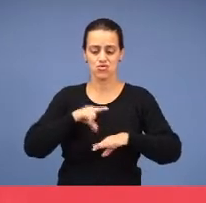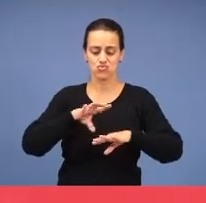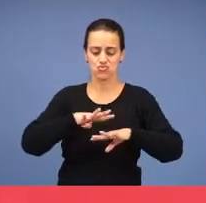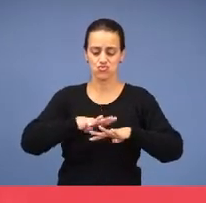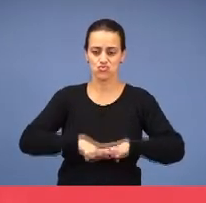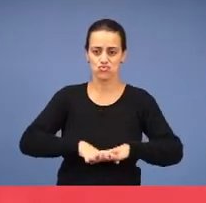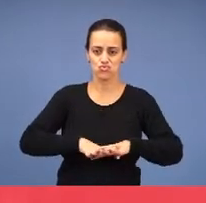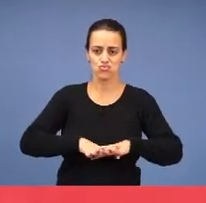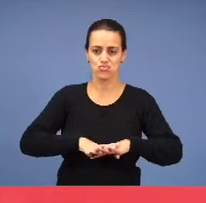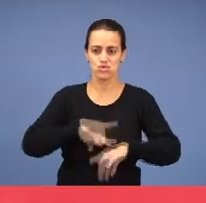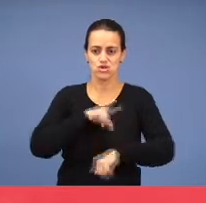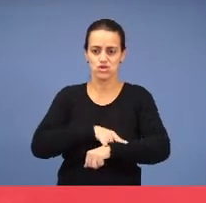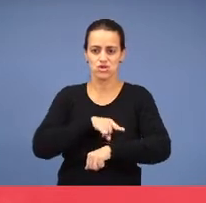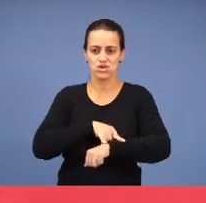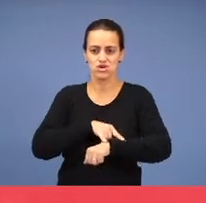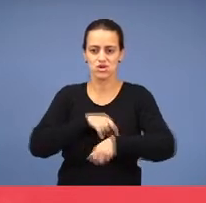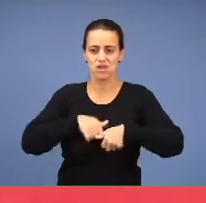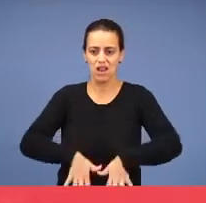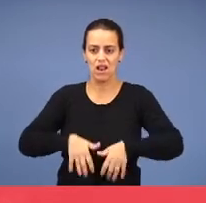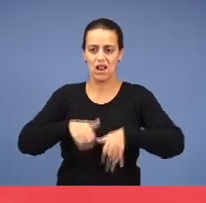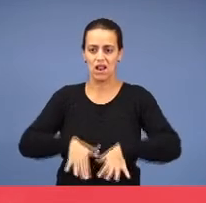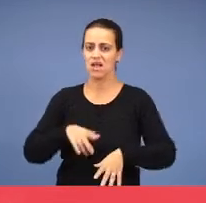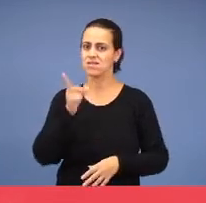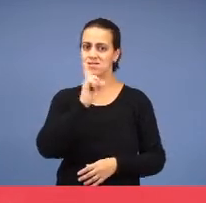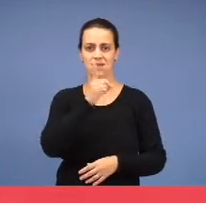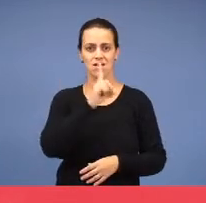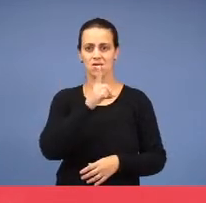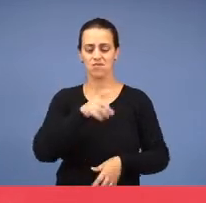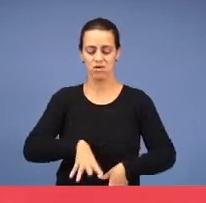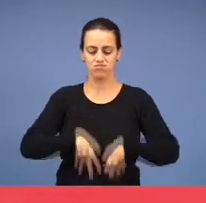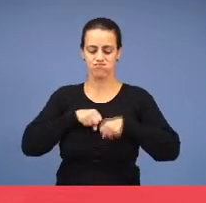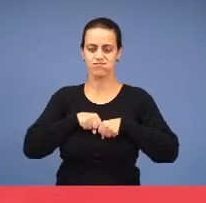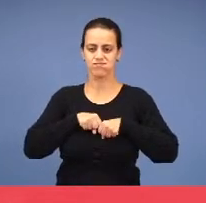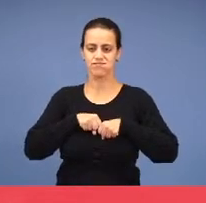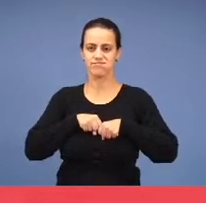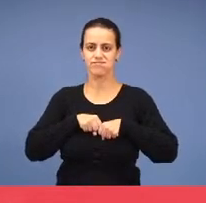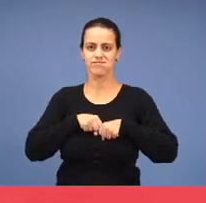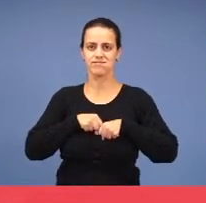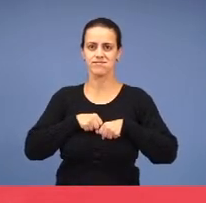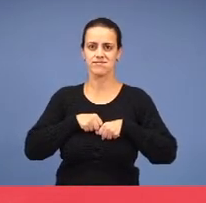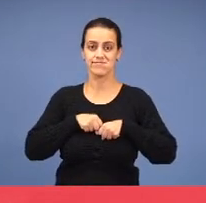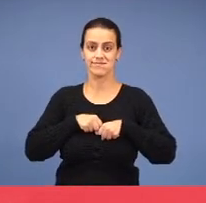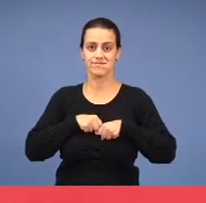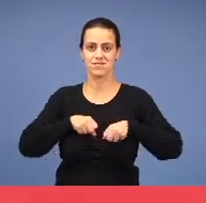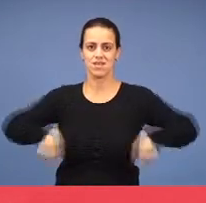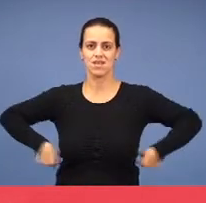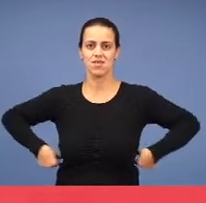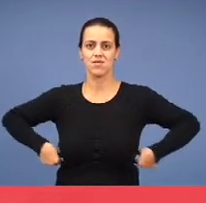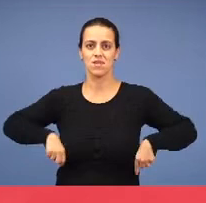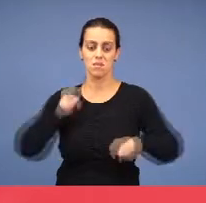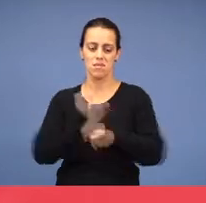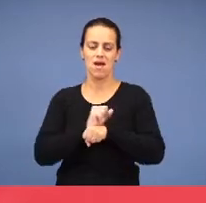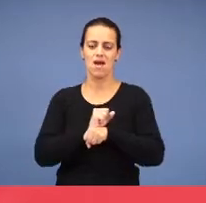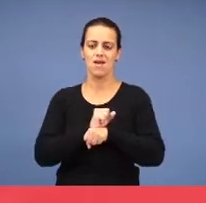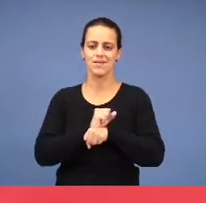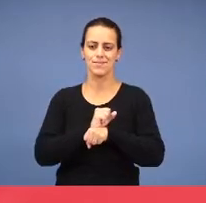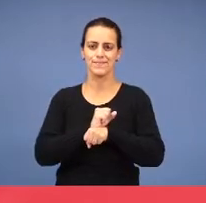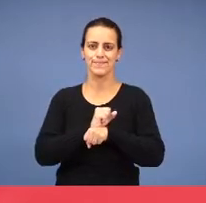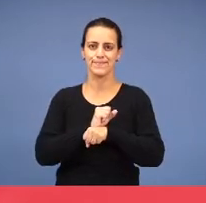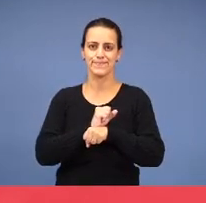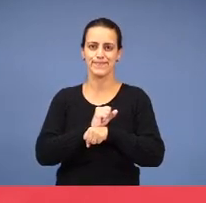aquelas substâncias tóxicas. Os rins param de trabalhar da mesma forma. O que é que acontece?